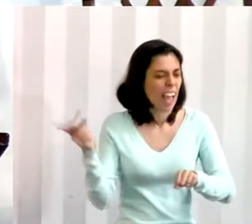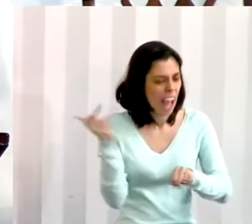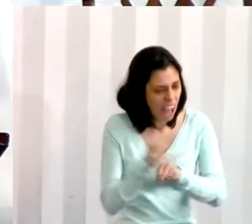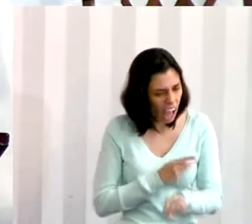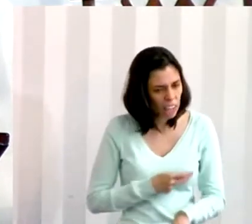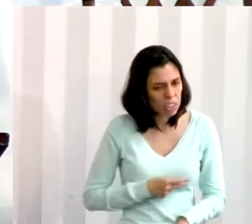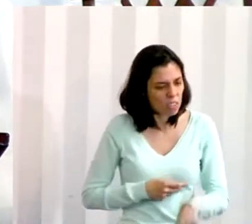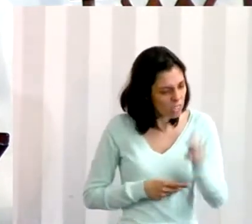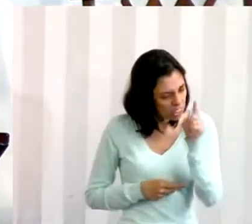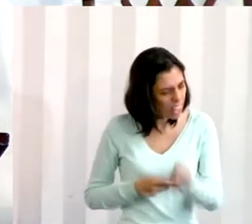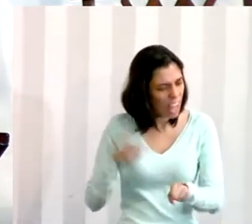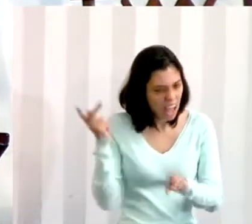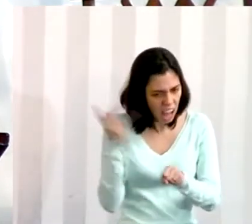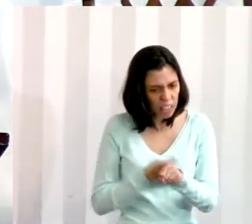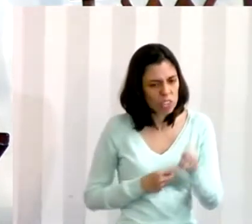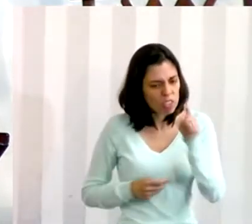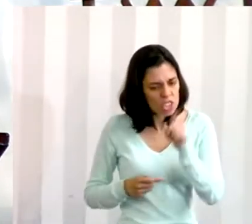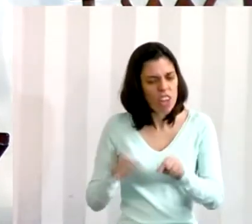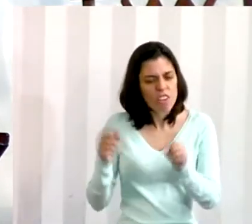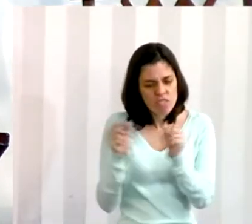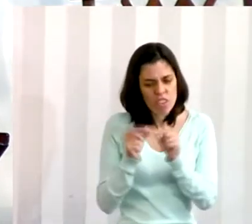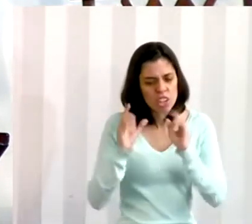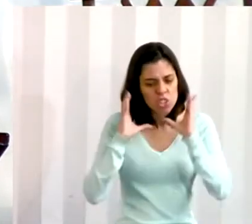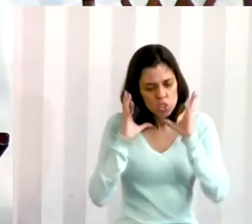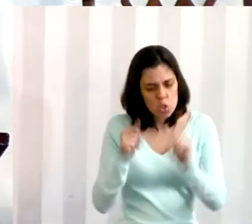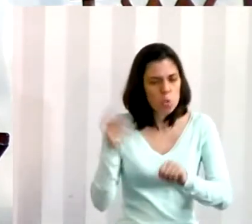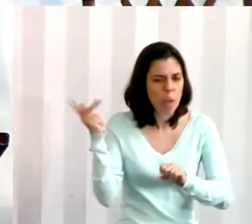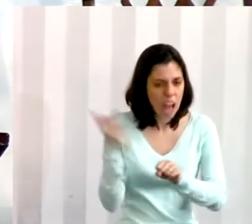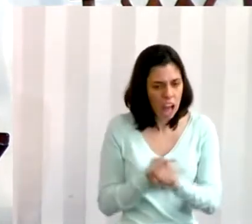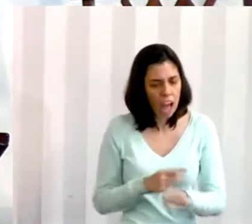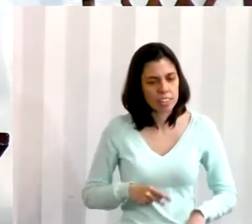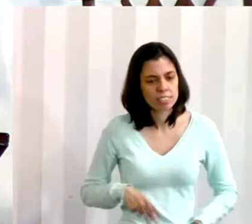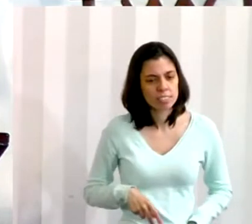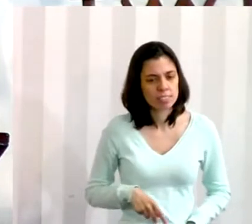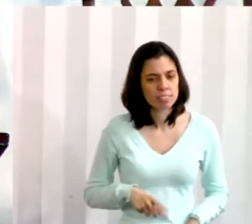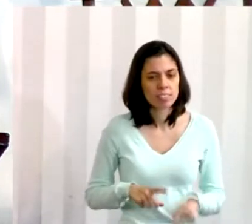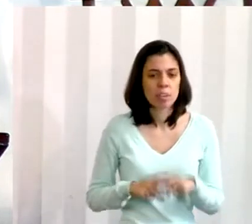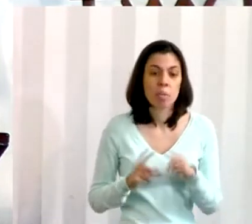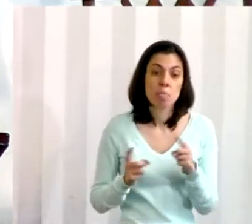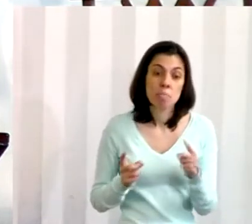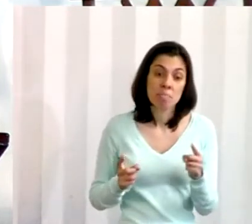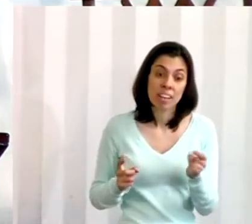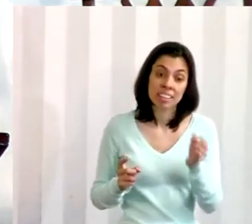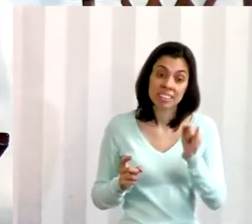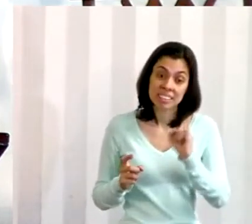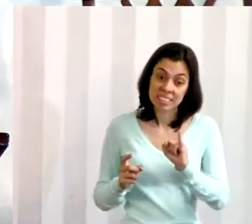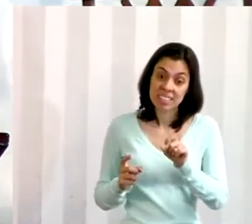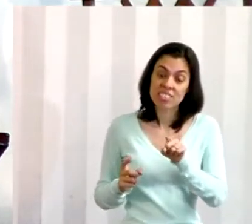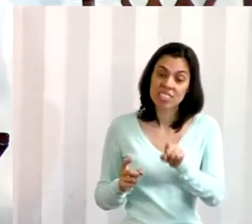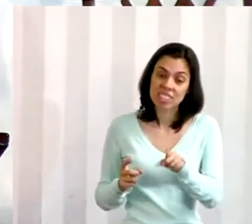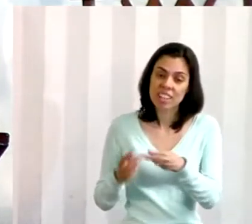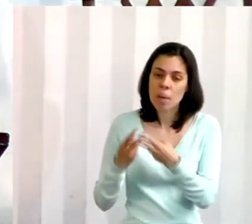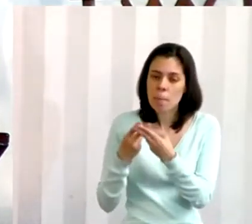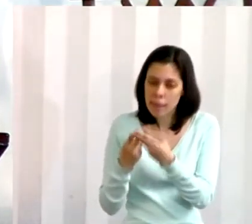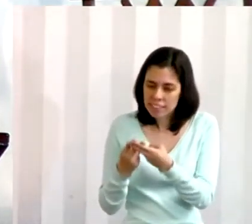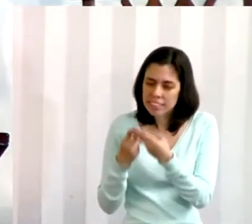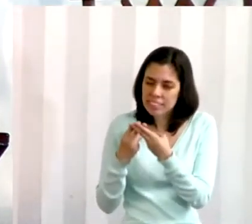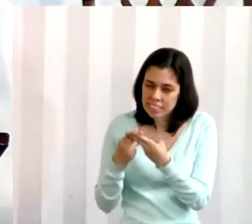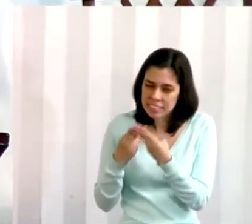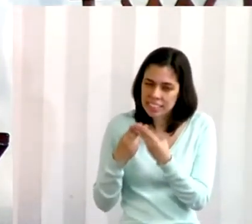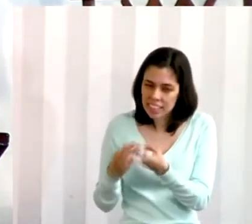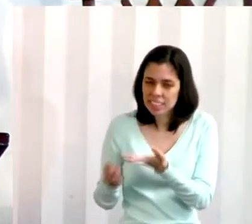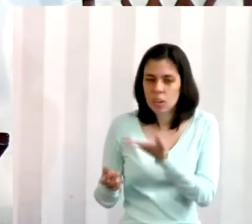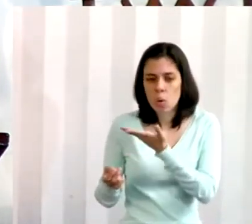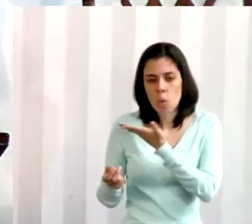cargo certo, você não faz as coisas direito. Mas quando você consegue exercer paciência, tomar